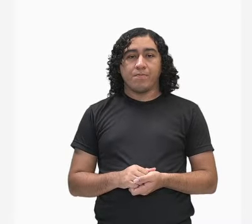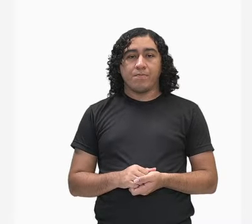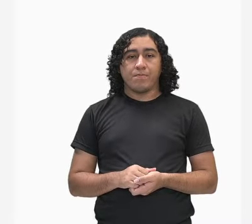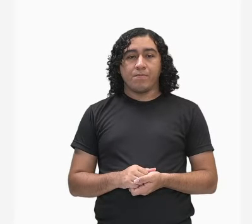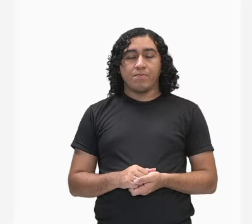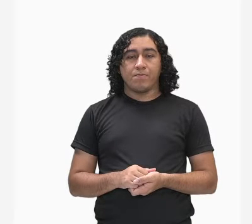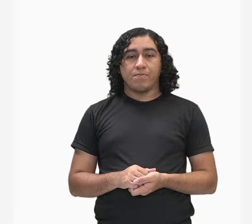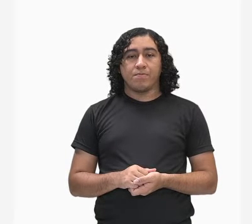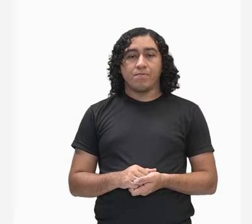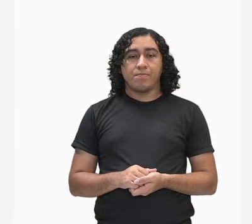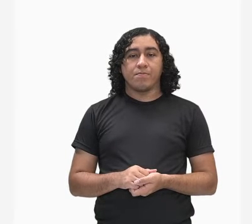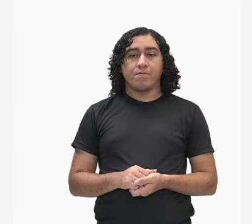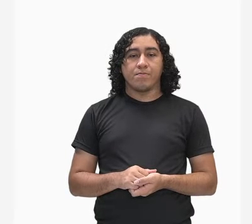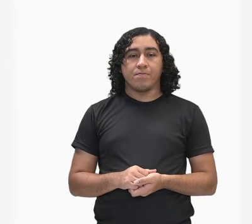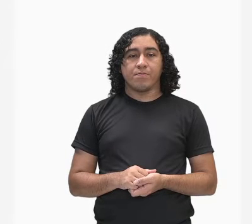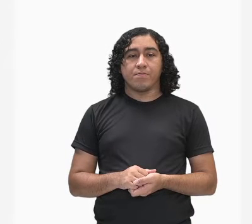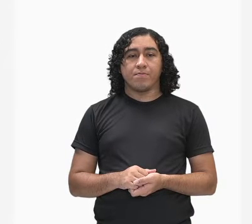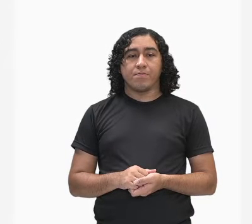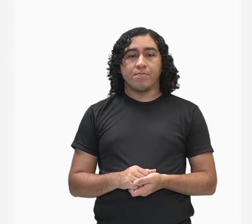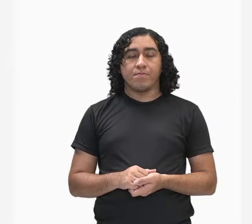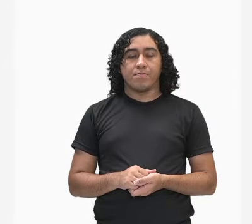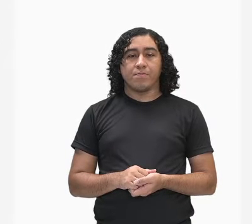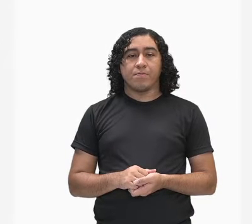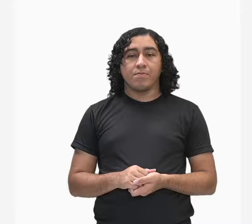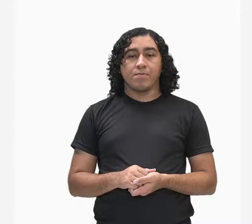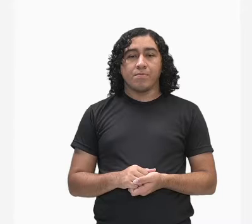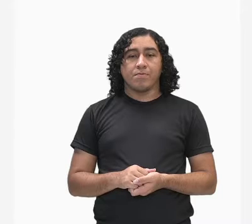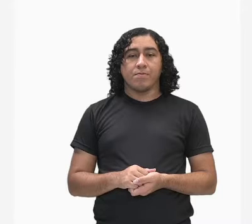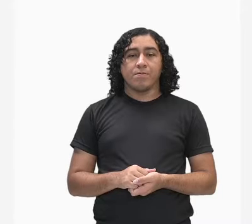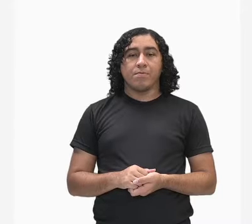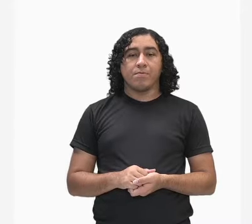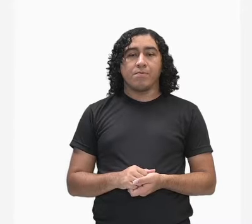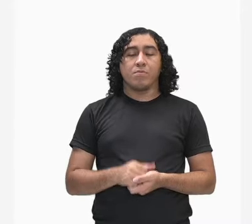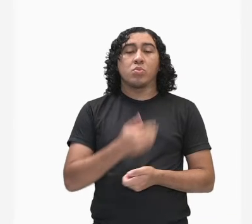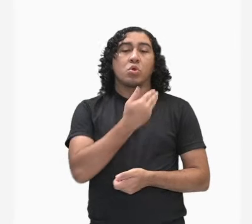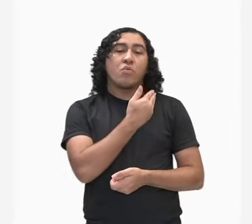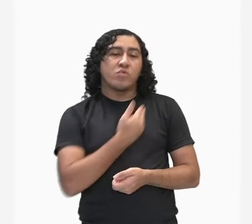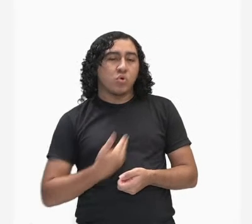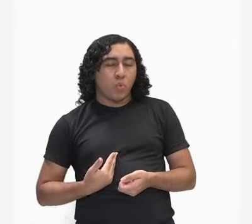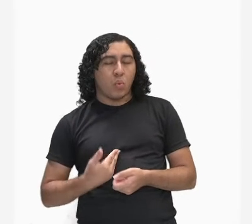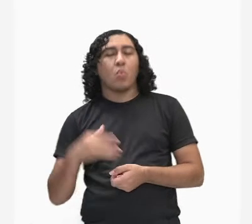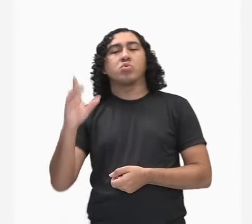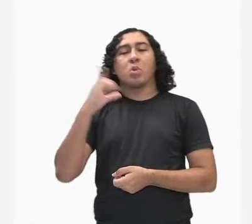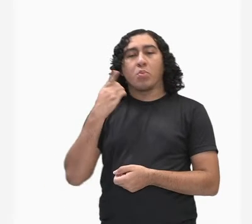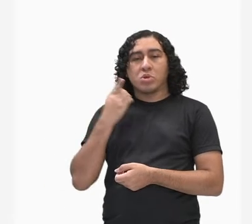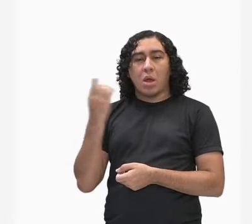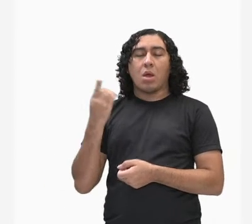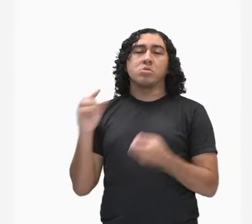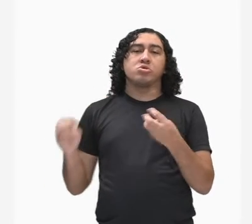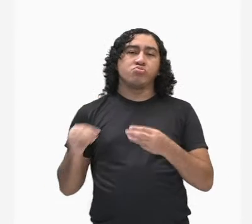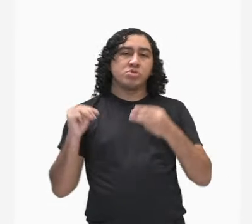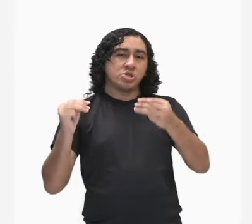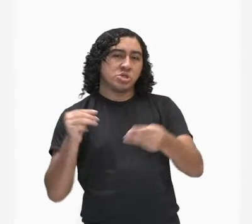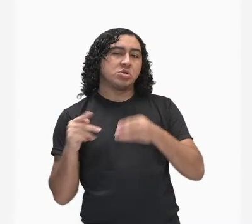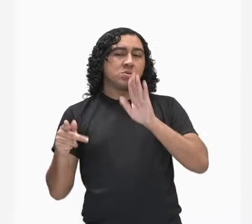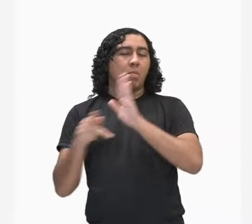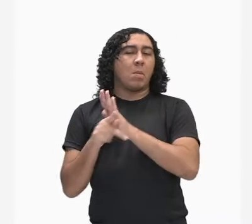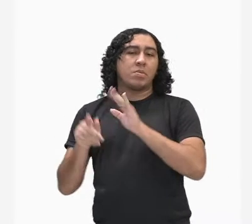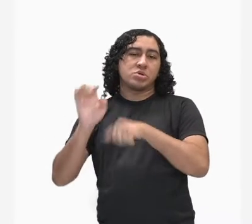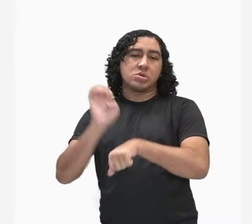vejam lá. Então os governadores de província, os deputados, os ministros de Estado, né, e